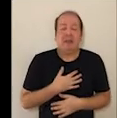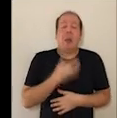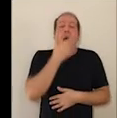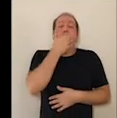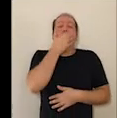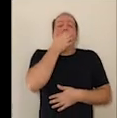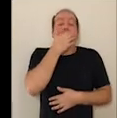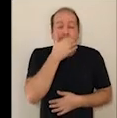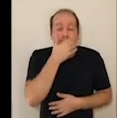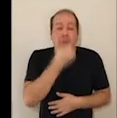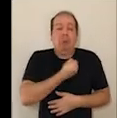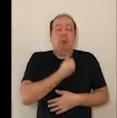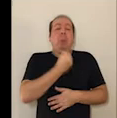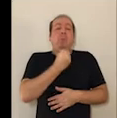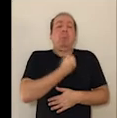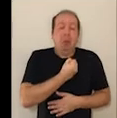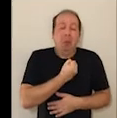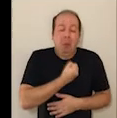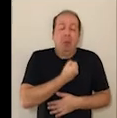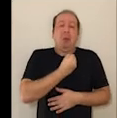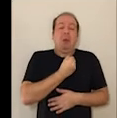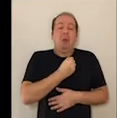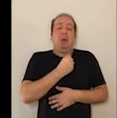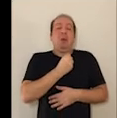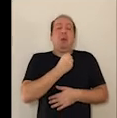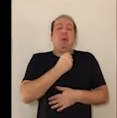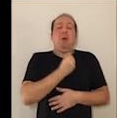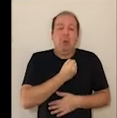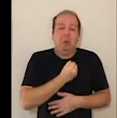Vai tossir, vai tossir.